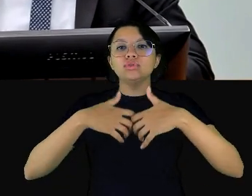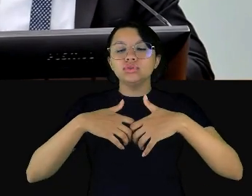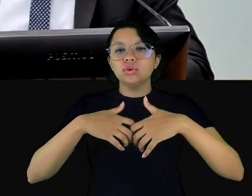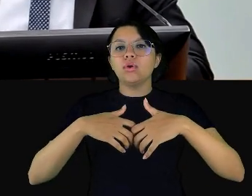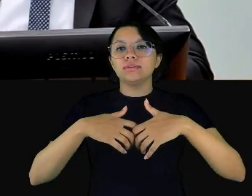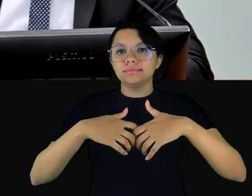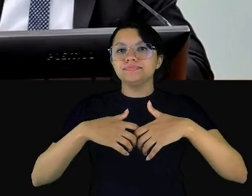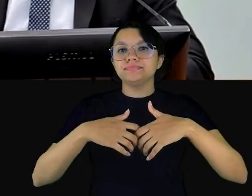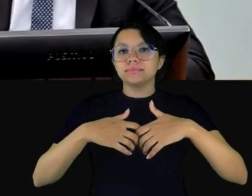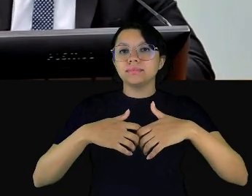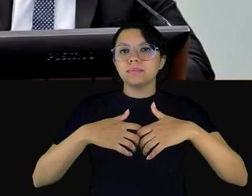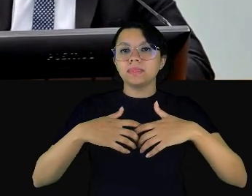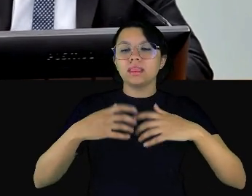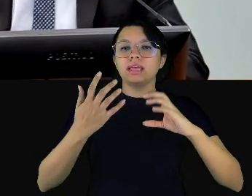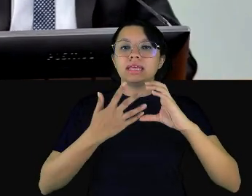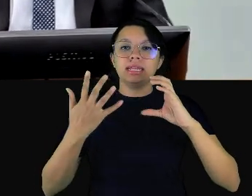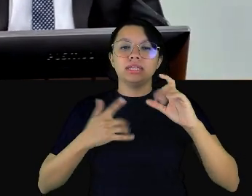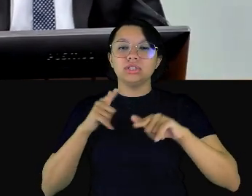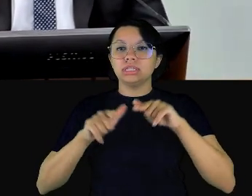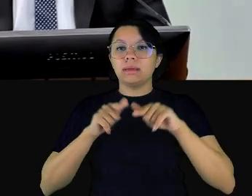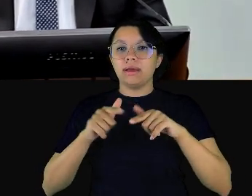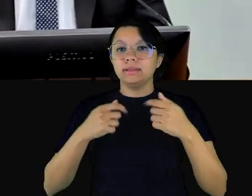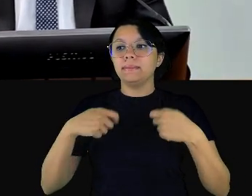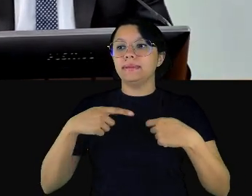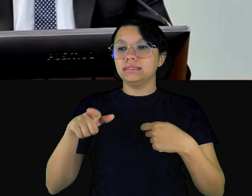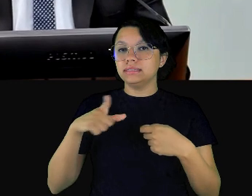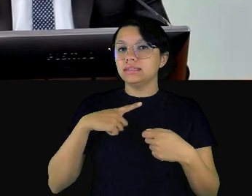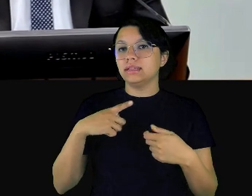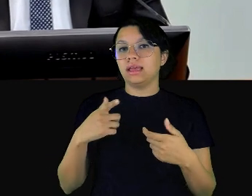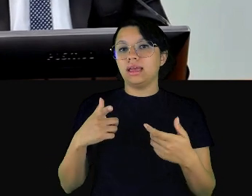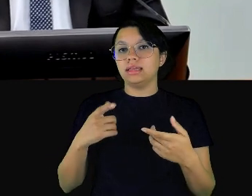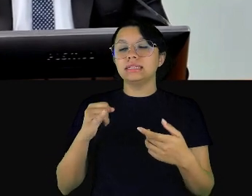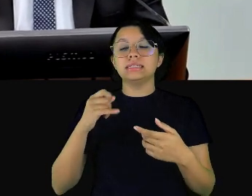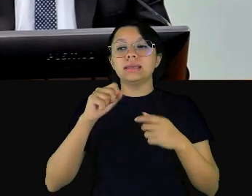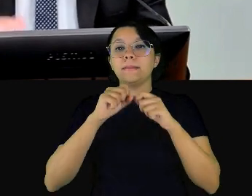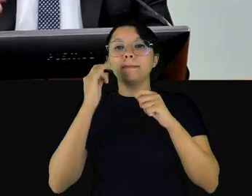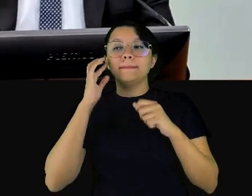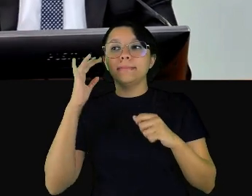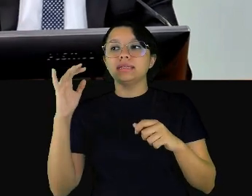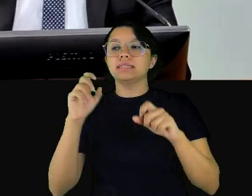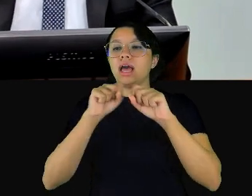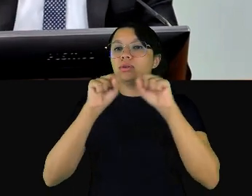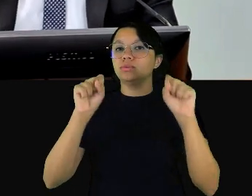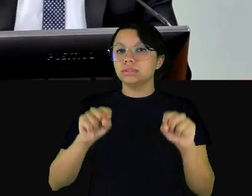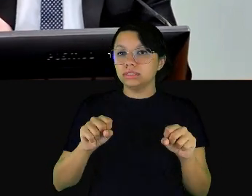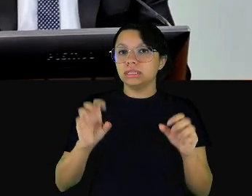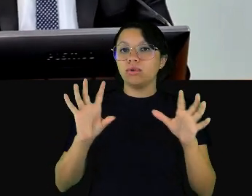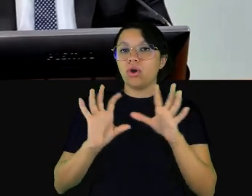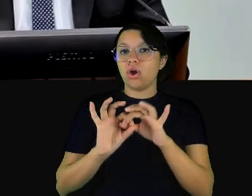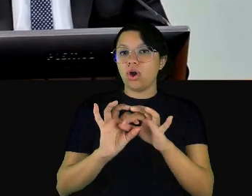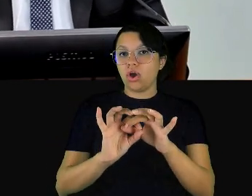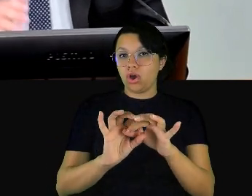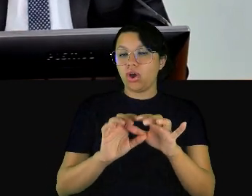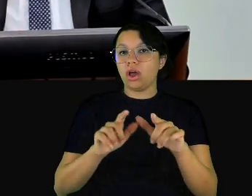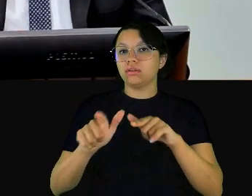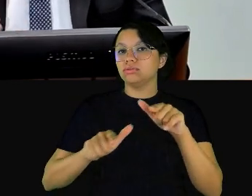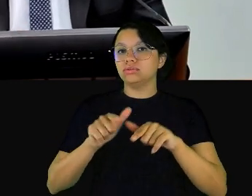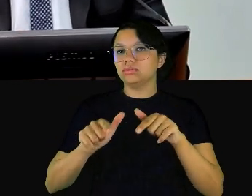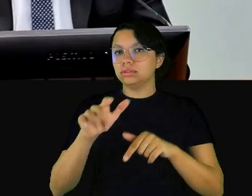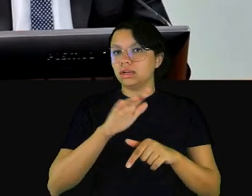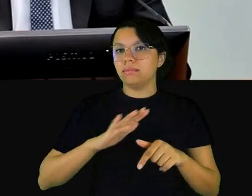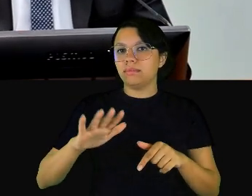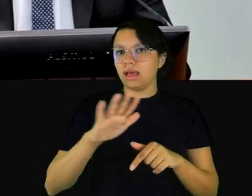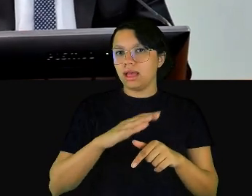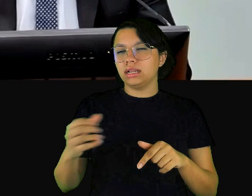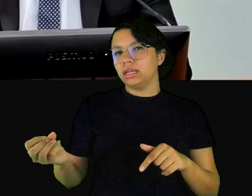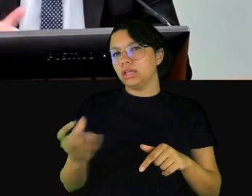de trabalho que a pessoa tem. E se nós pensarmos, né, num sistema de contextualização da incapacidade com o ambiente de trabalho, naquela versão